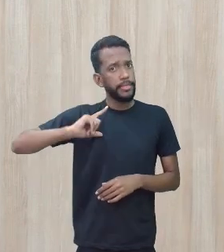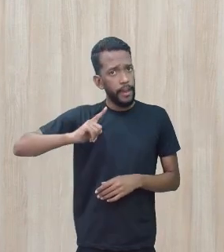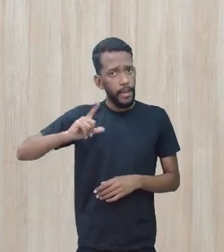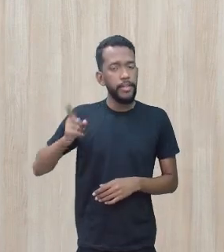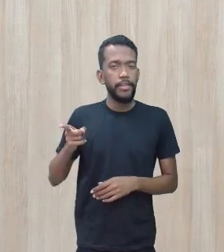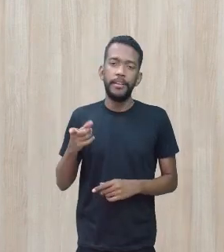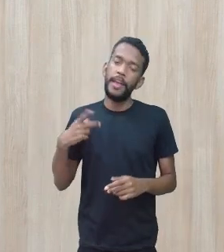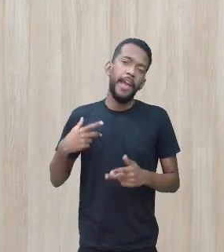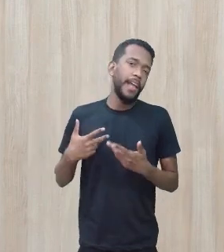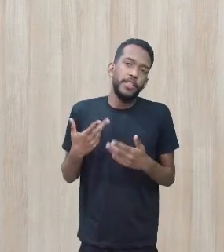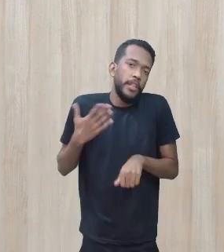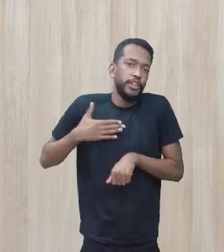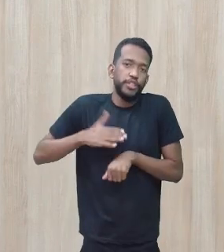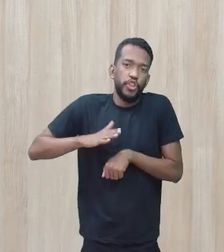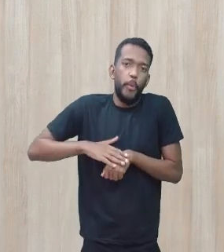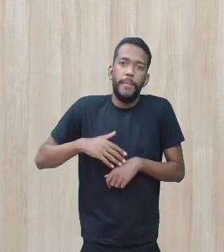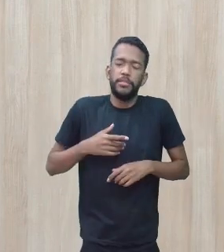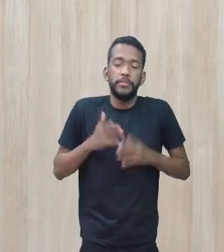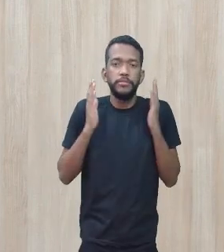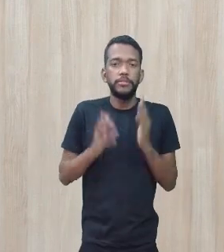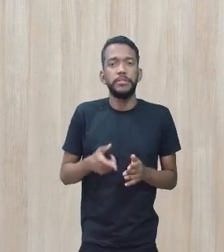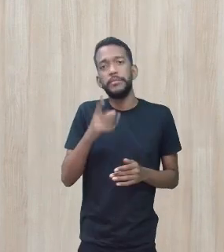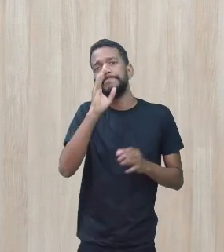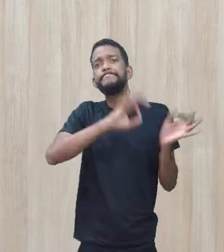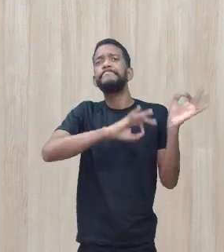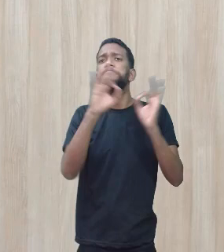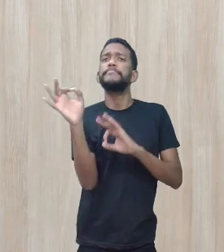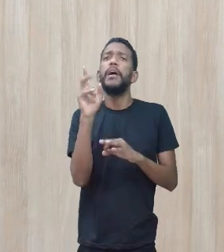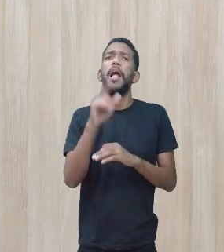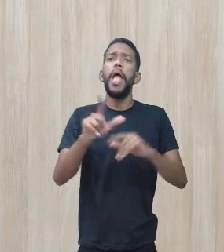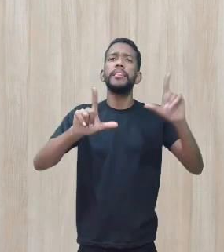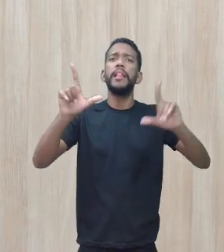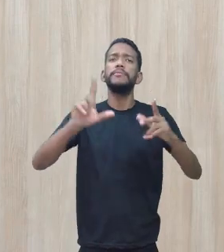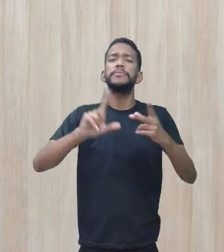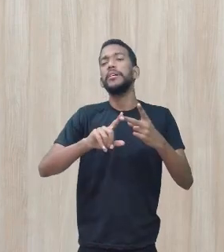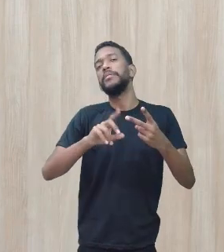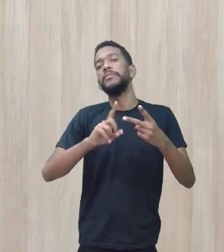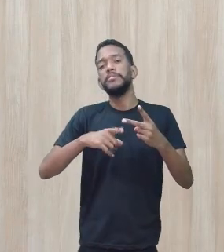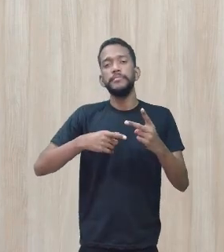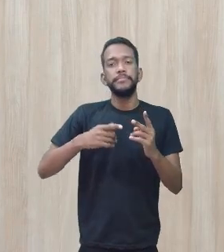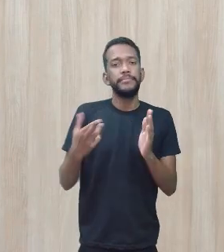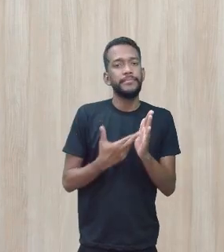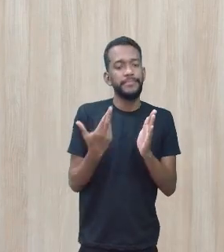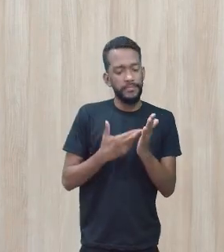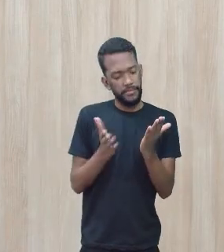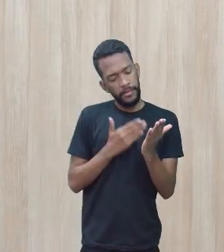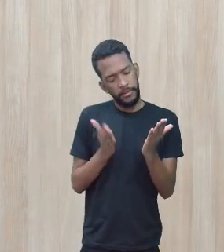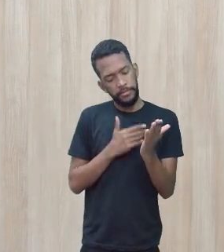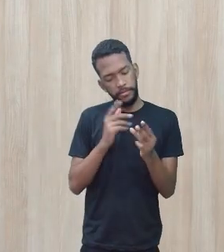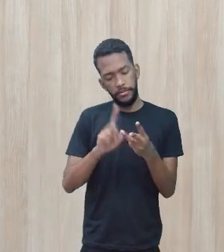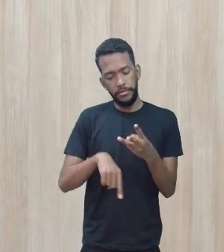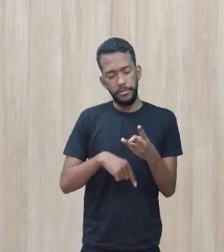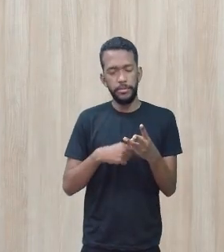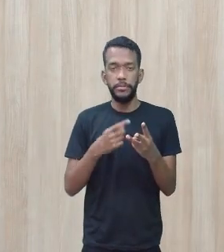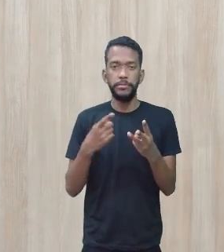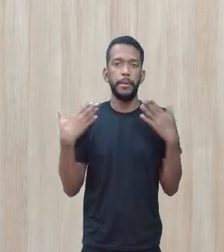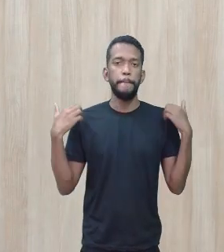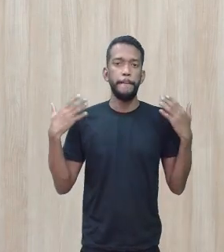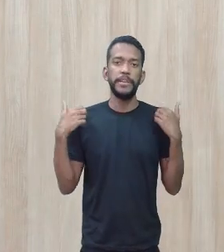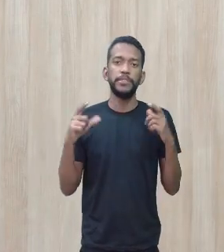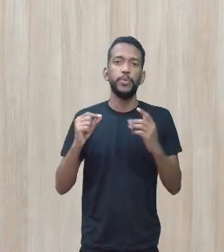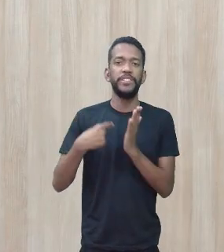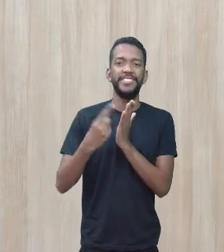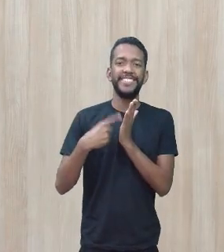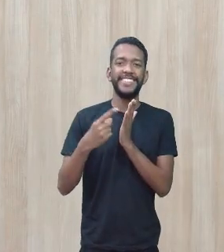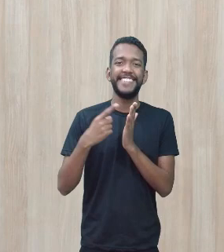tão automático de observar uma reportagem, de ler uma revista, de passear pelo Instagram,